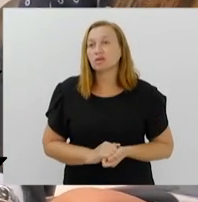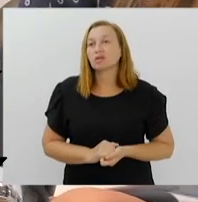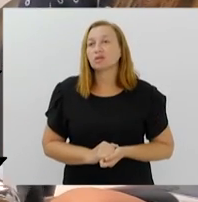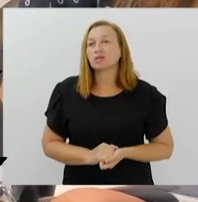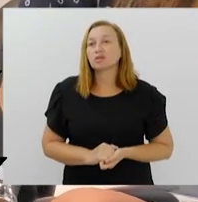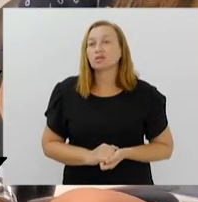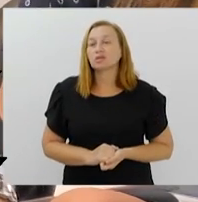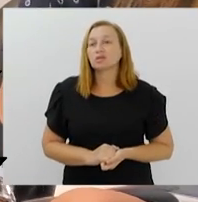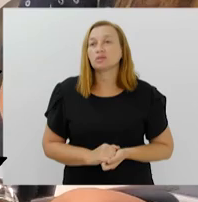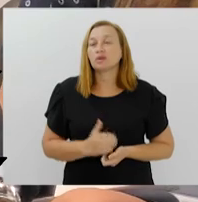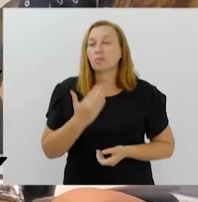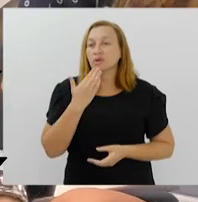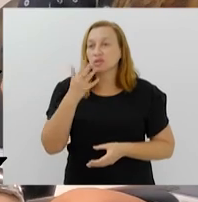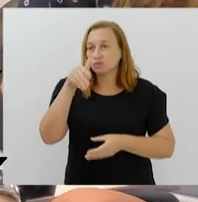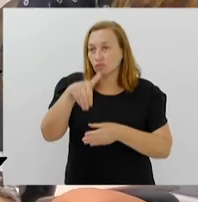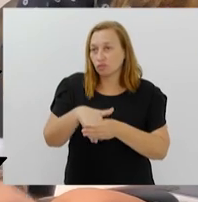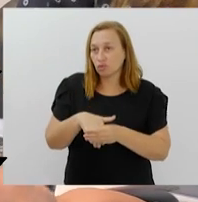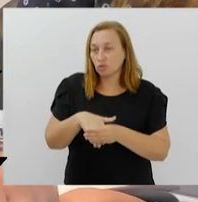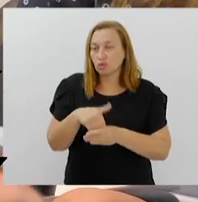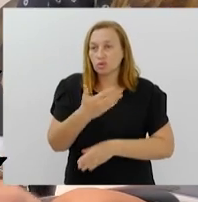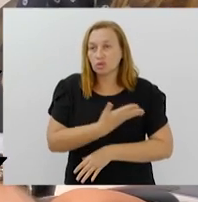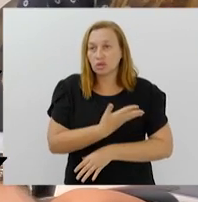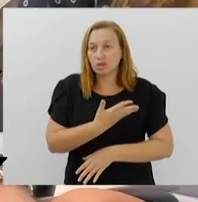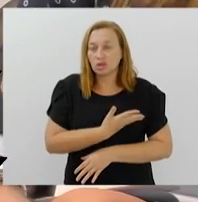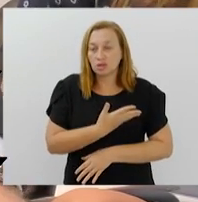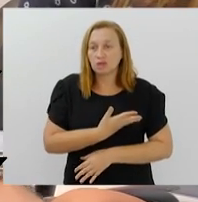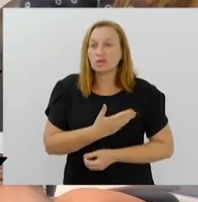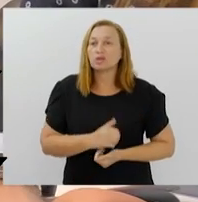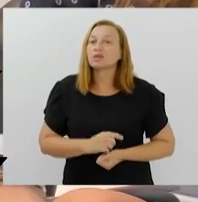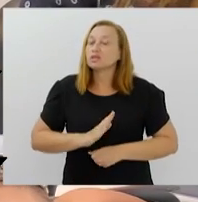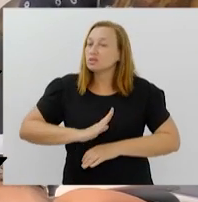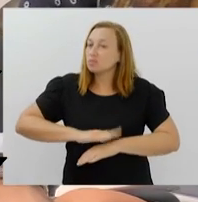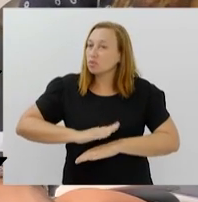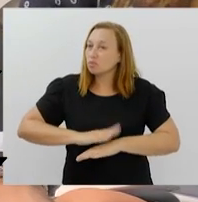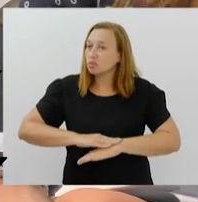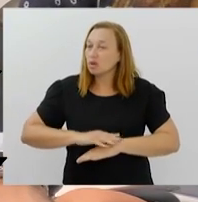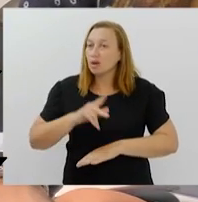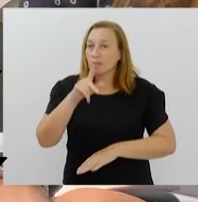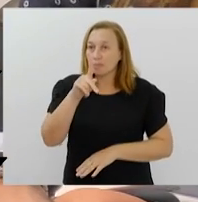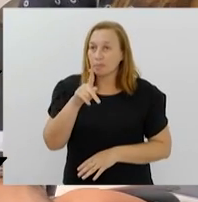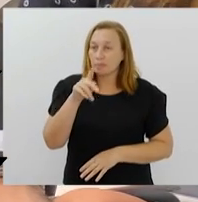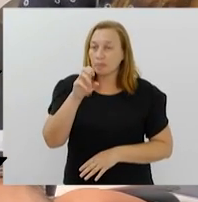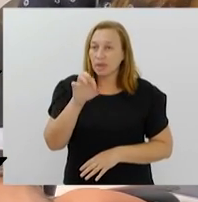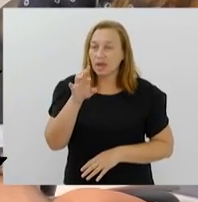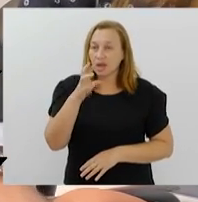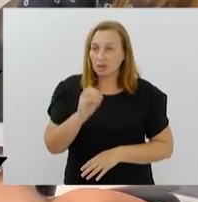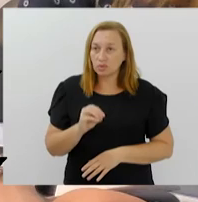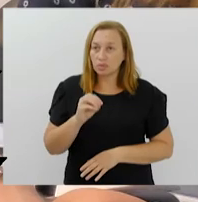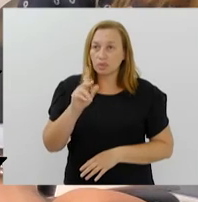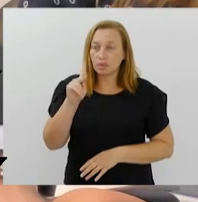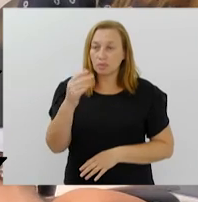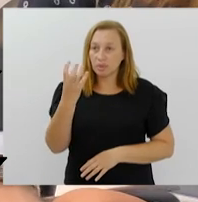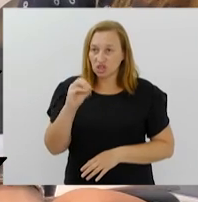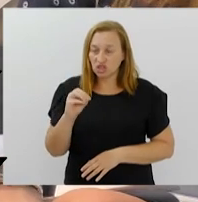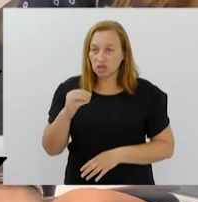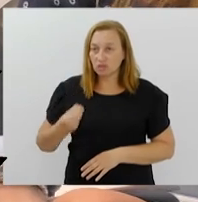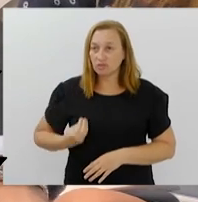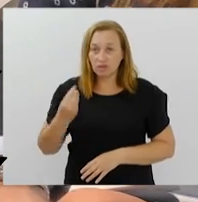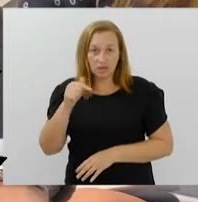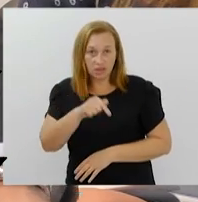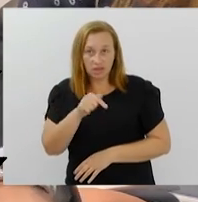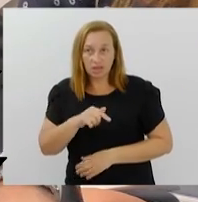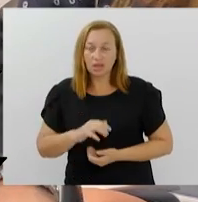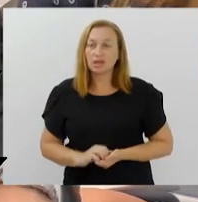contar aqui com os votos dos meus pares para incluir nessa nesse momento oitiva do Pedro Pedro Pacheco que tá aqui então gostaria de